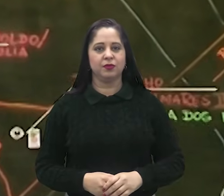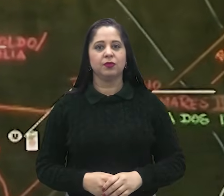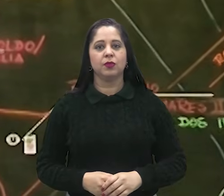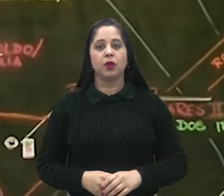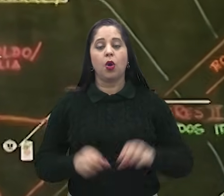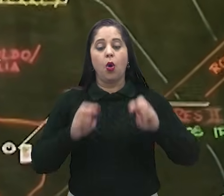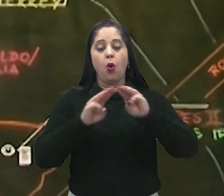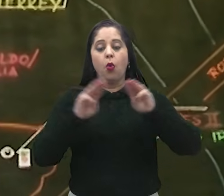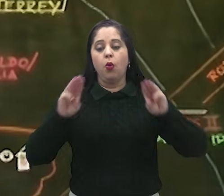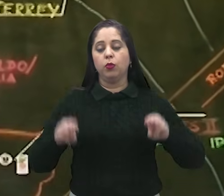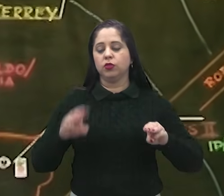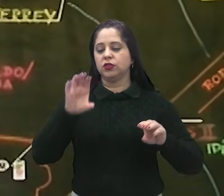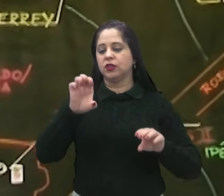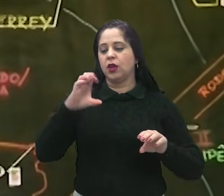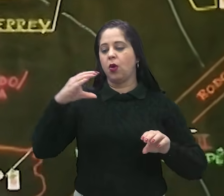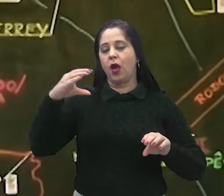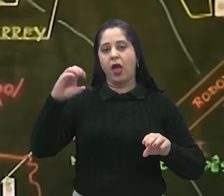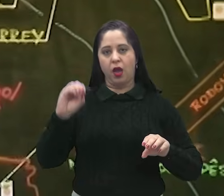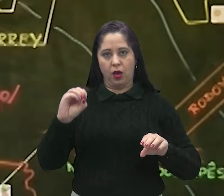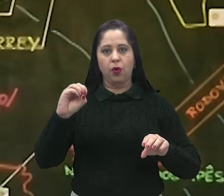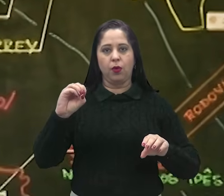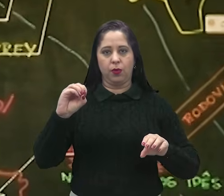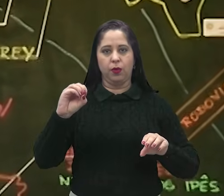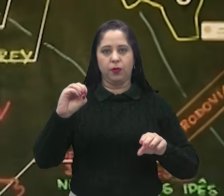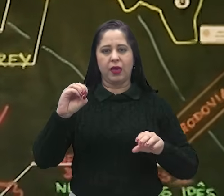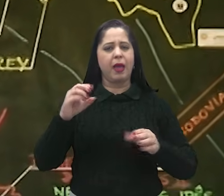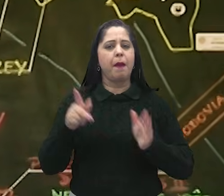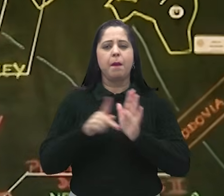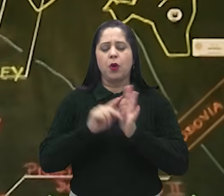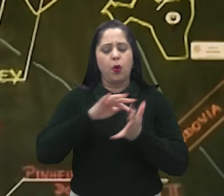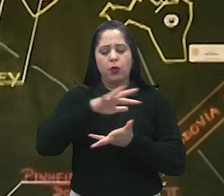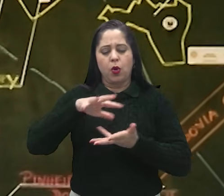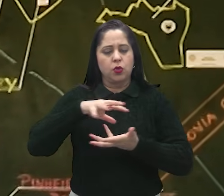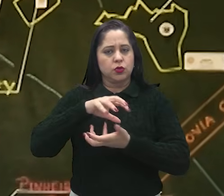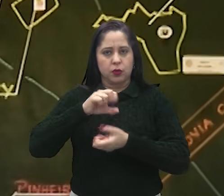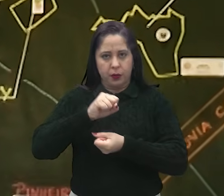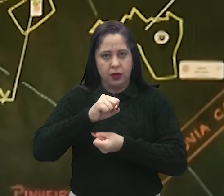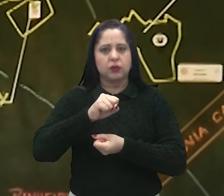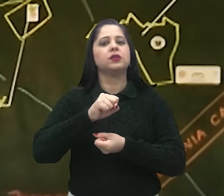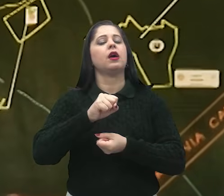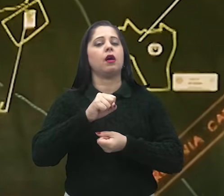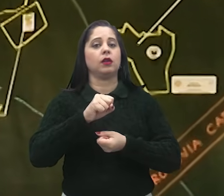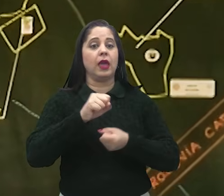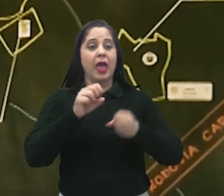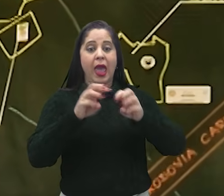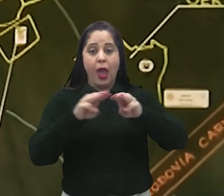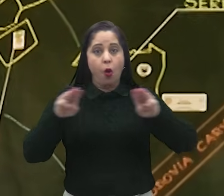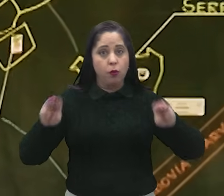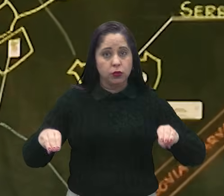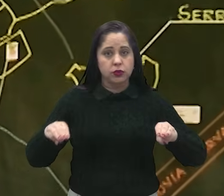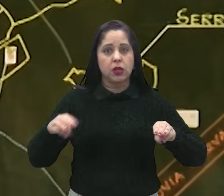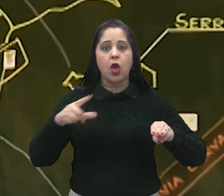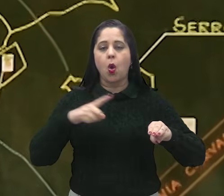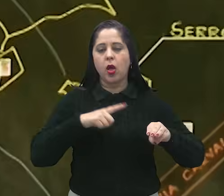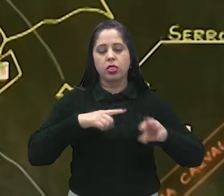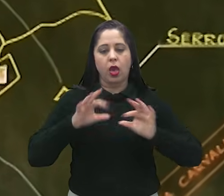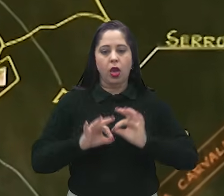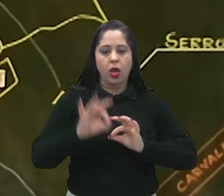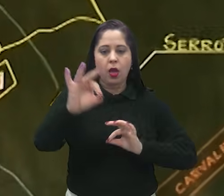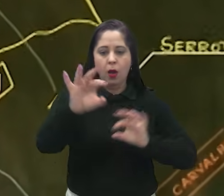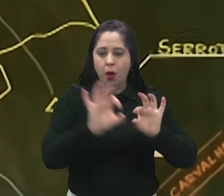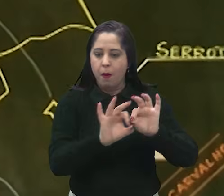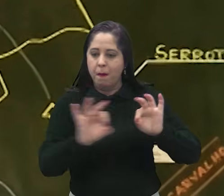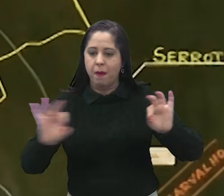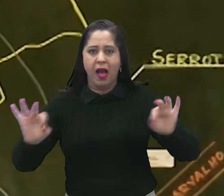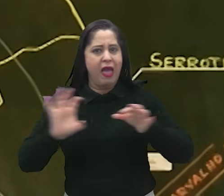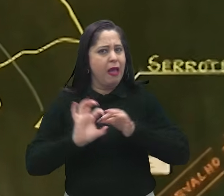O Ecomuseu, que é o Ecomuseu dos Campos de São José, ele é um museu vivo, ele é um museu de território. A gente chama de museu